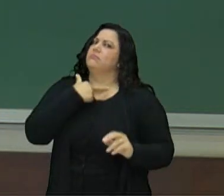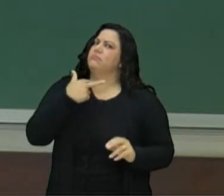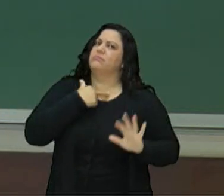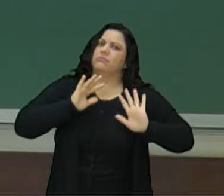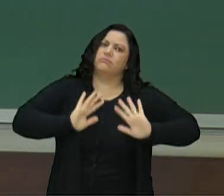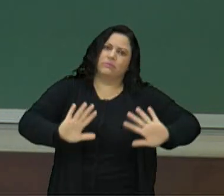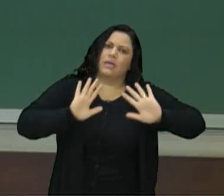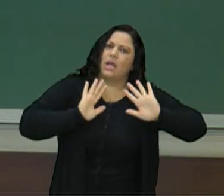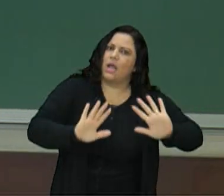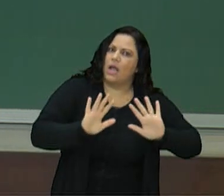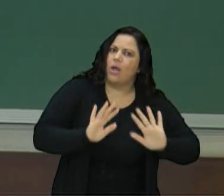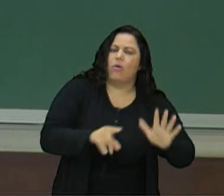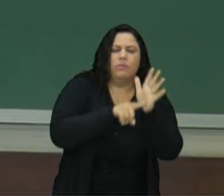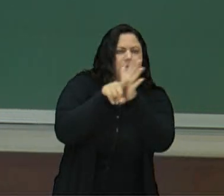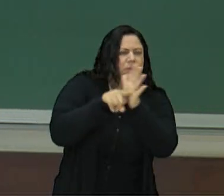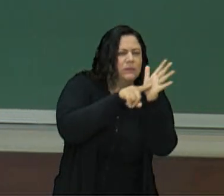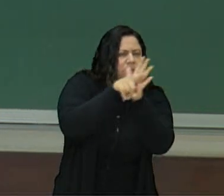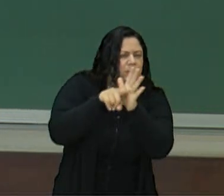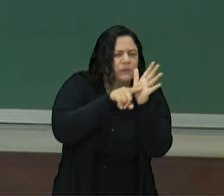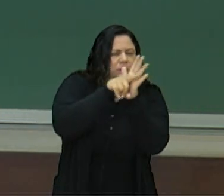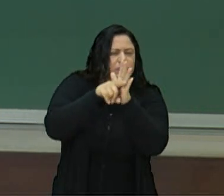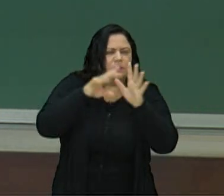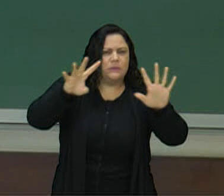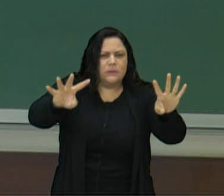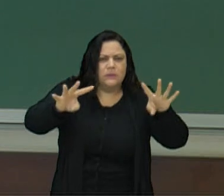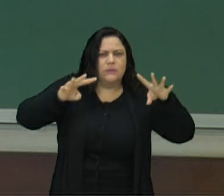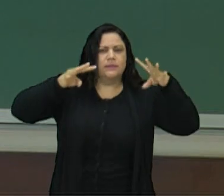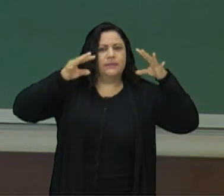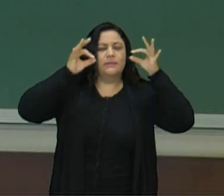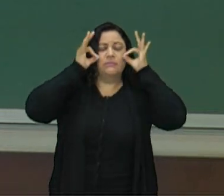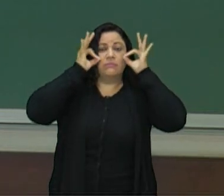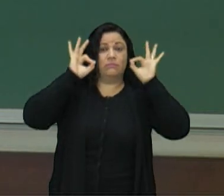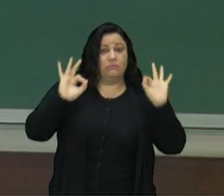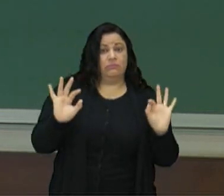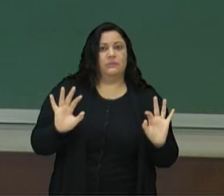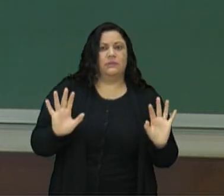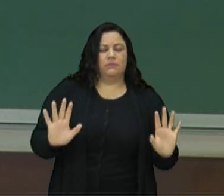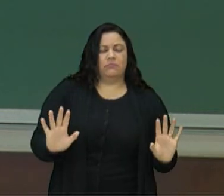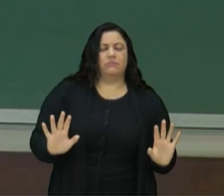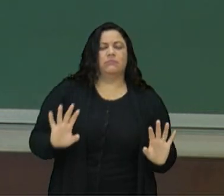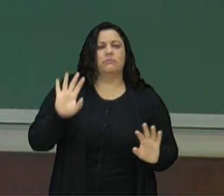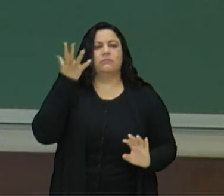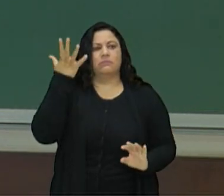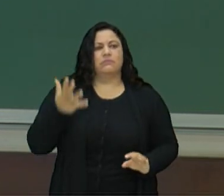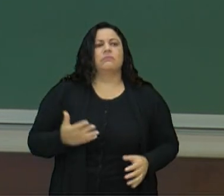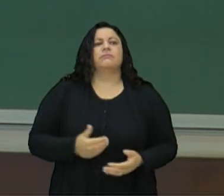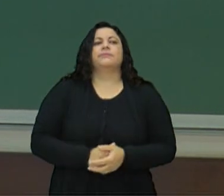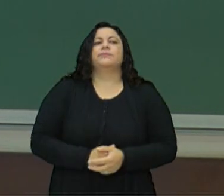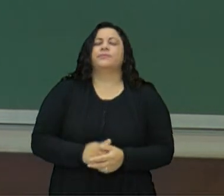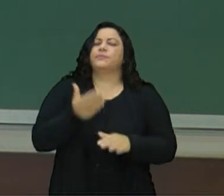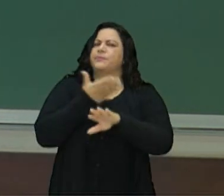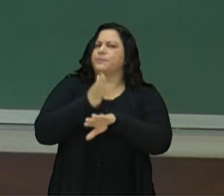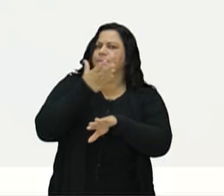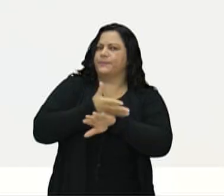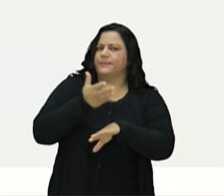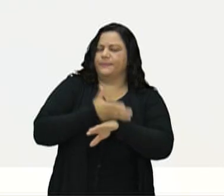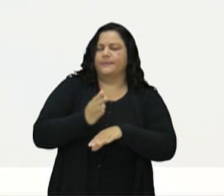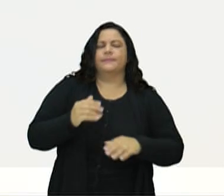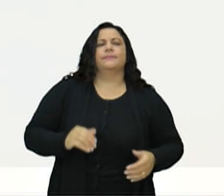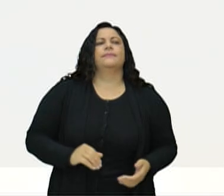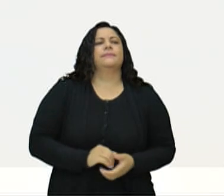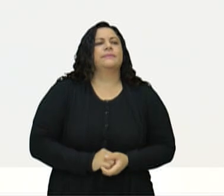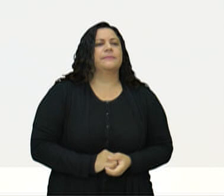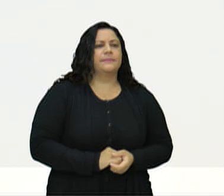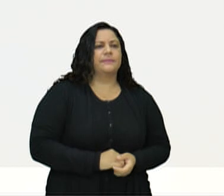ciência precisa de muita atenção para ela acontecer. Maravilha? Vamos treinar isso. Federal do Amazonas.